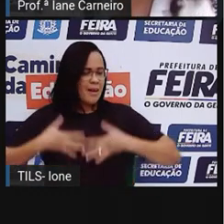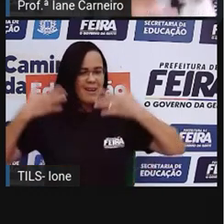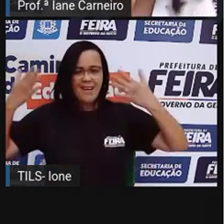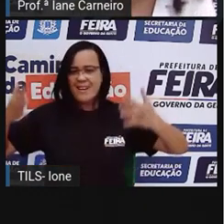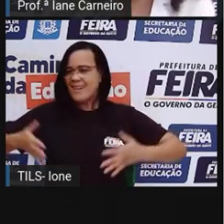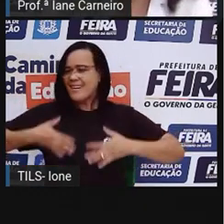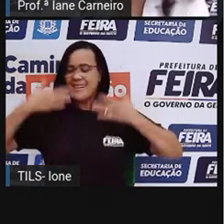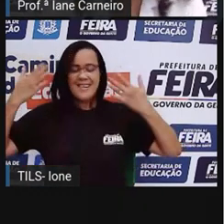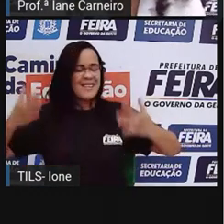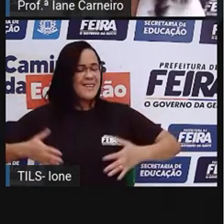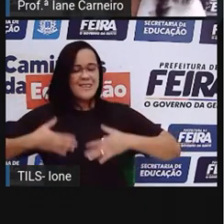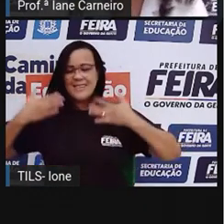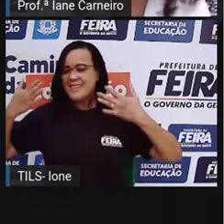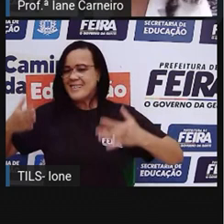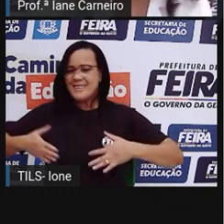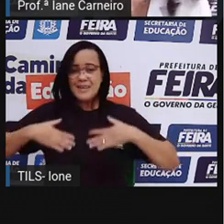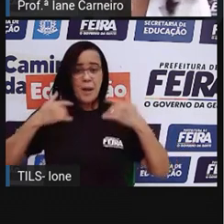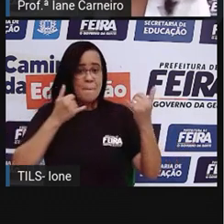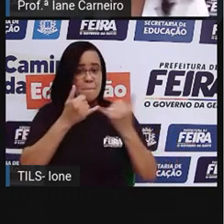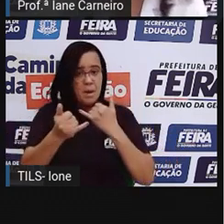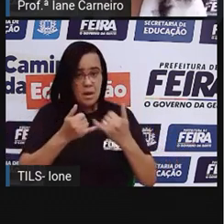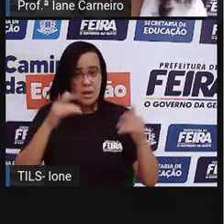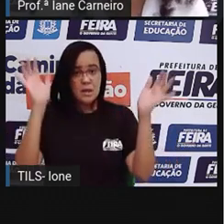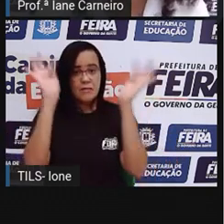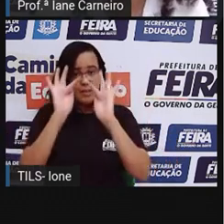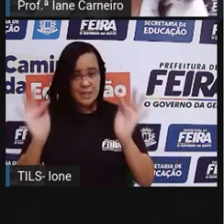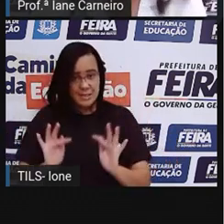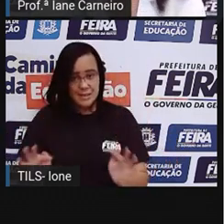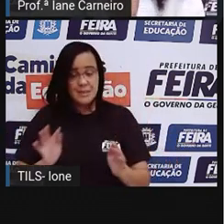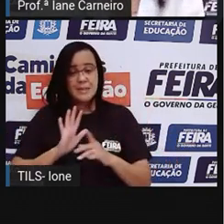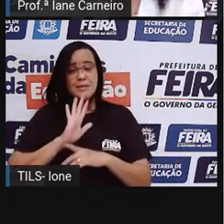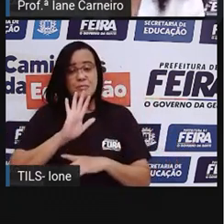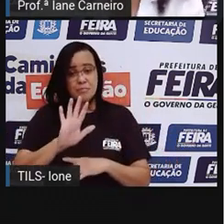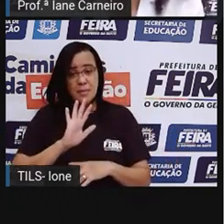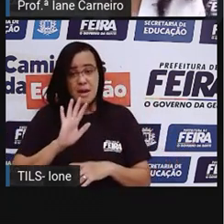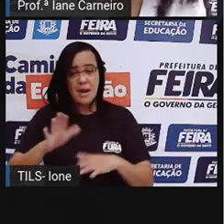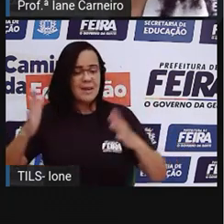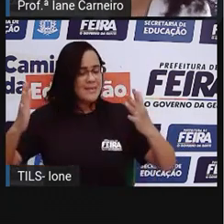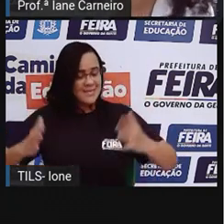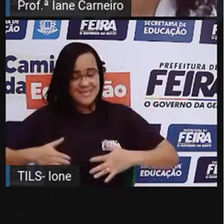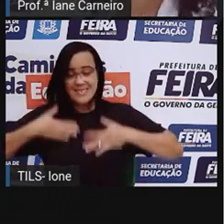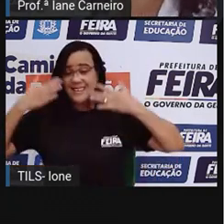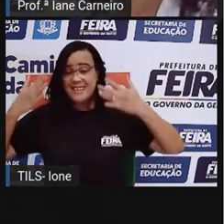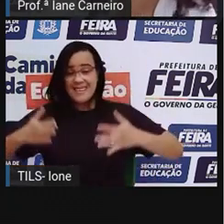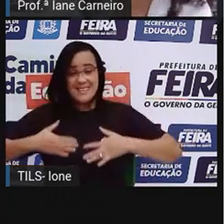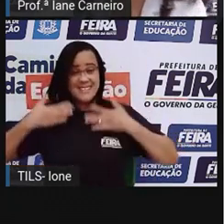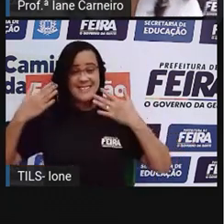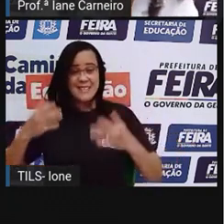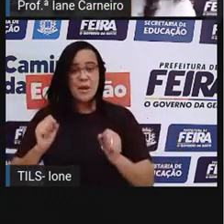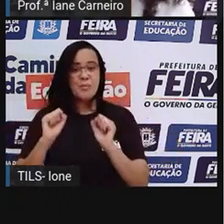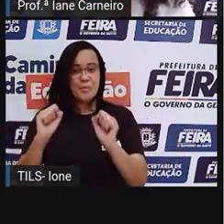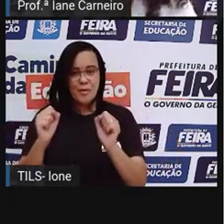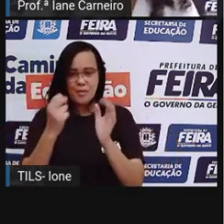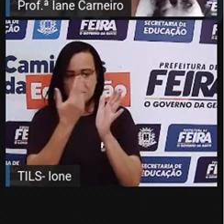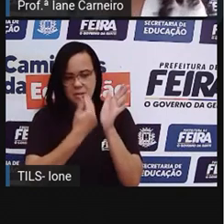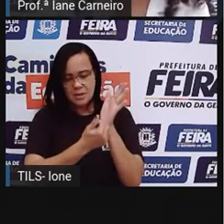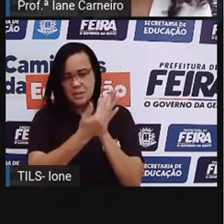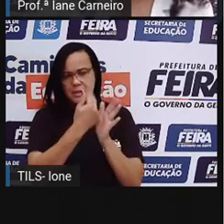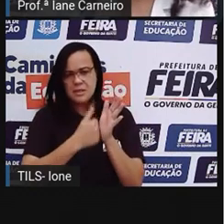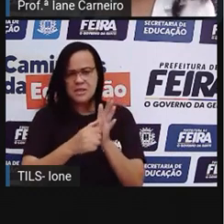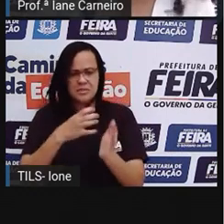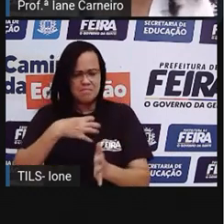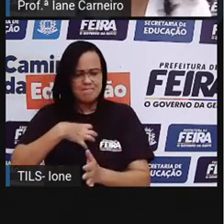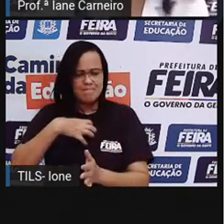Alegria, ó, que parece com felicidade, né? São semelhantes. Então, na folha também você pode desenhar o que te deixa alegre,